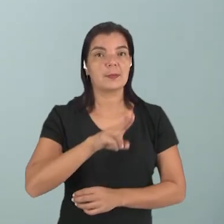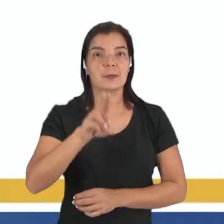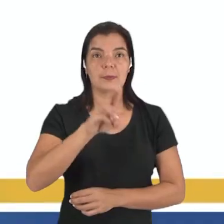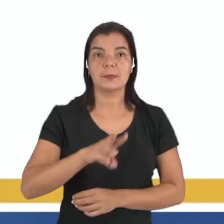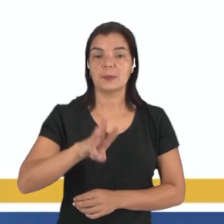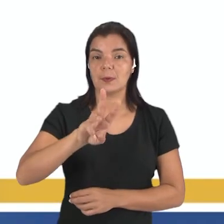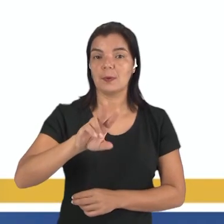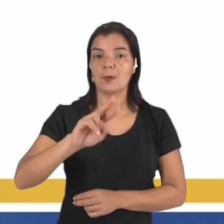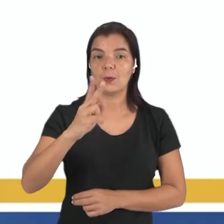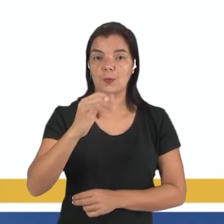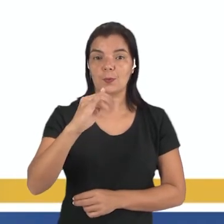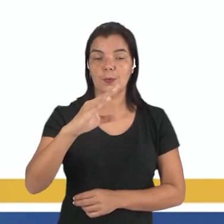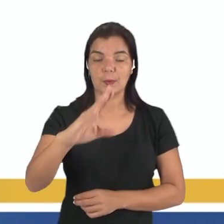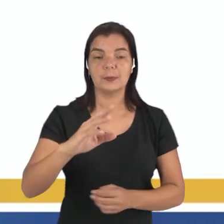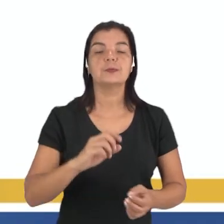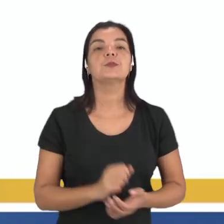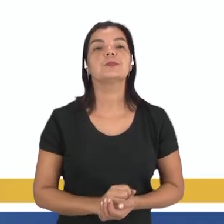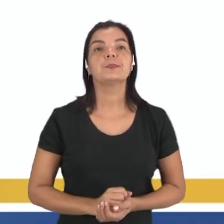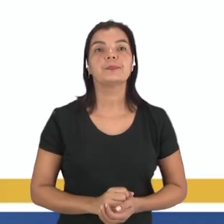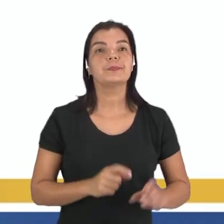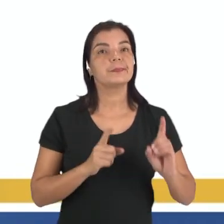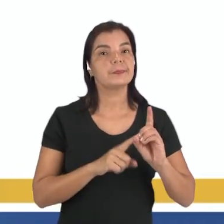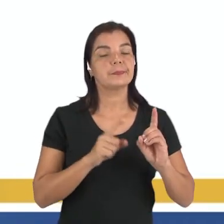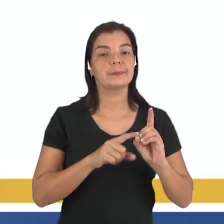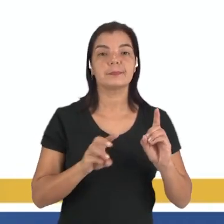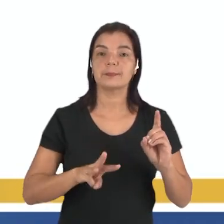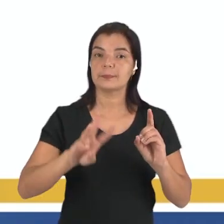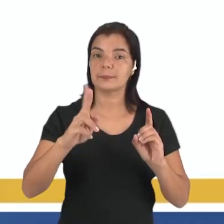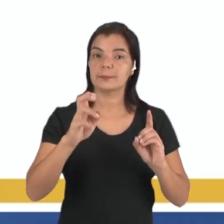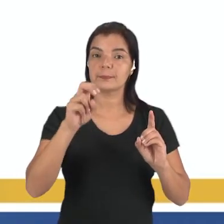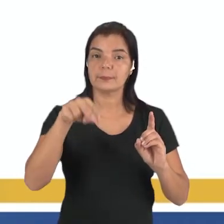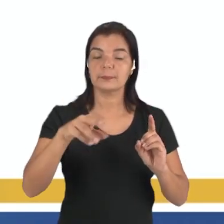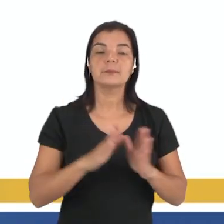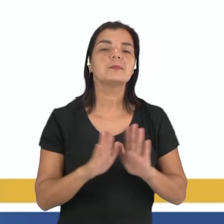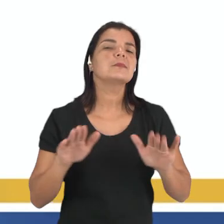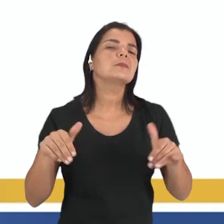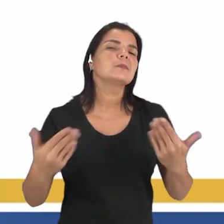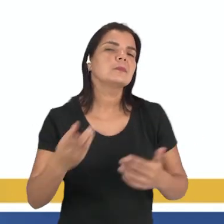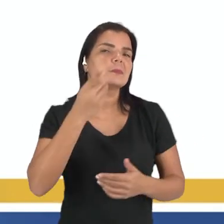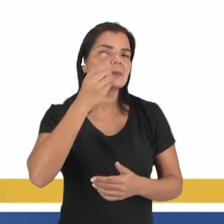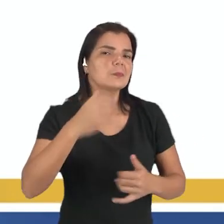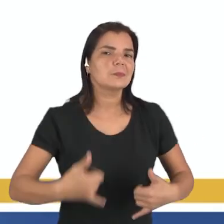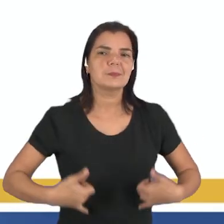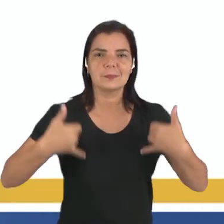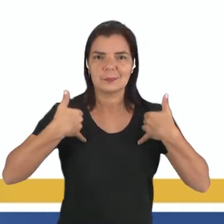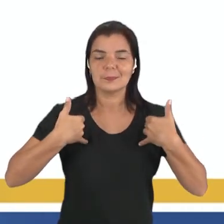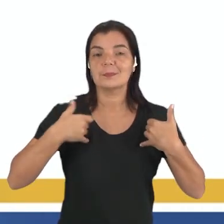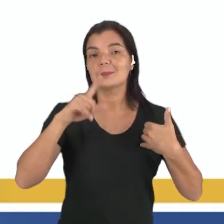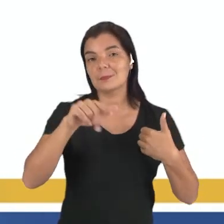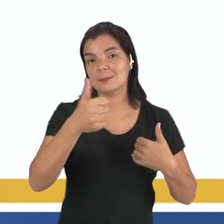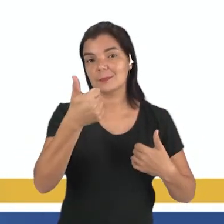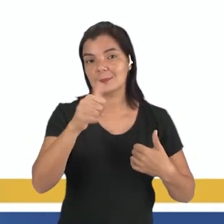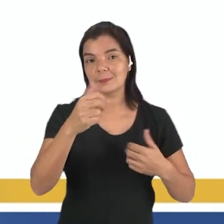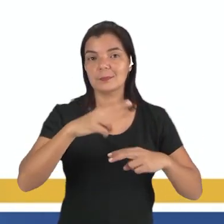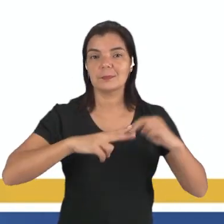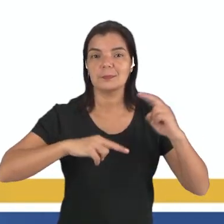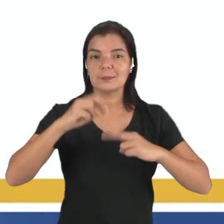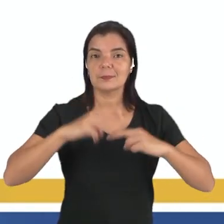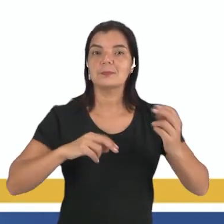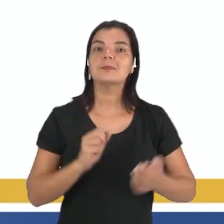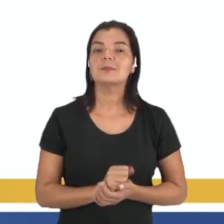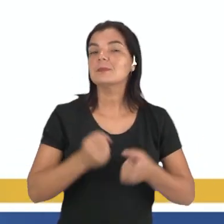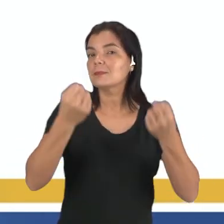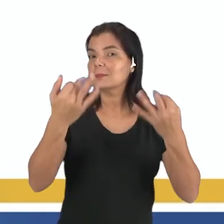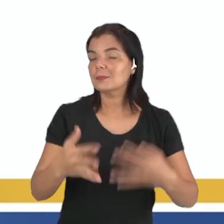which. E na letra D, when is your birthday? Quando é o seu aniversário? É no dia 11 de junho. Então,